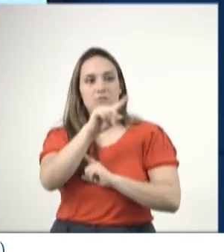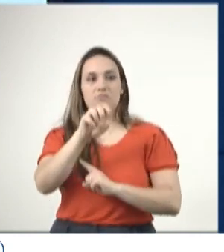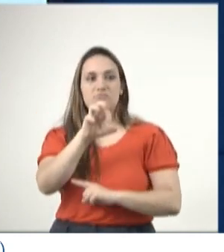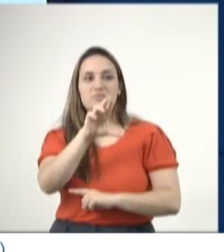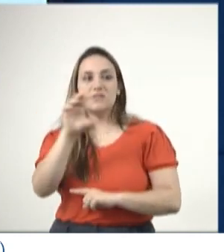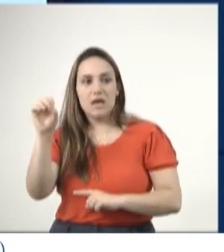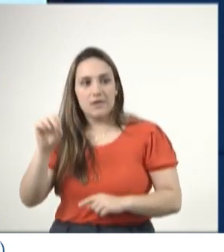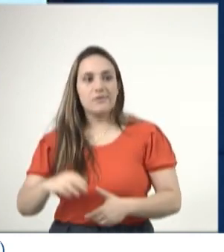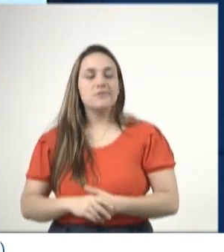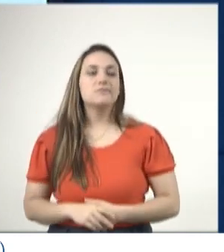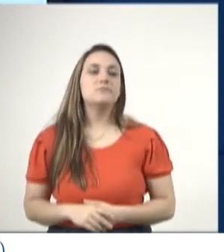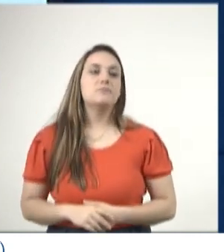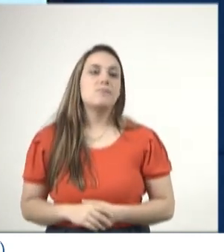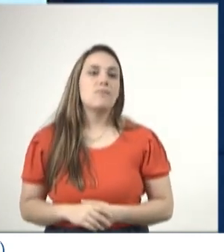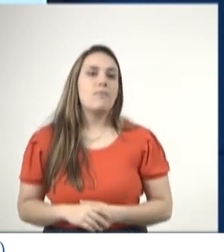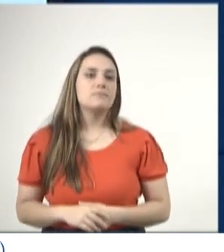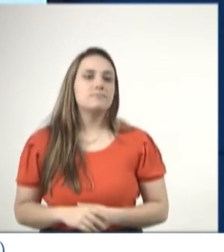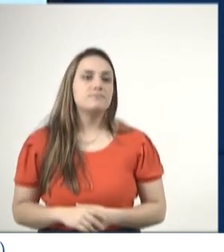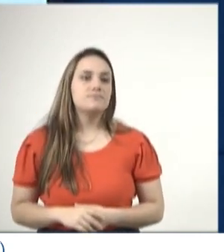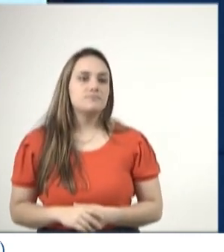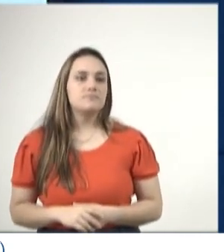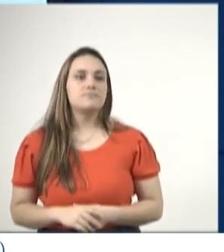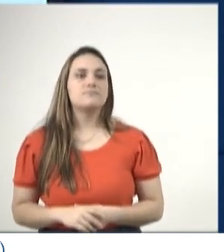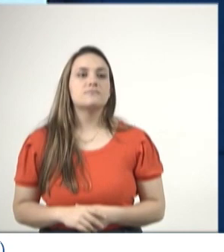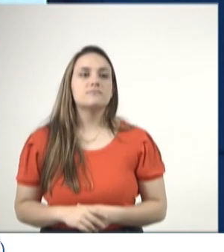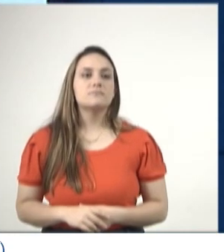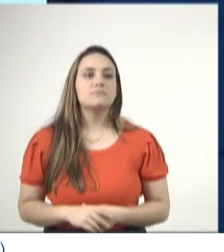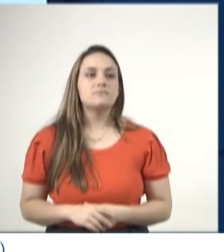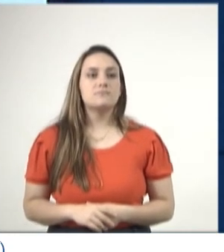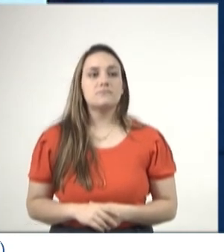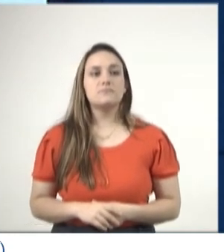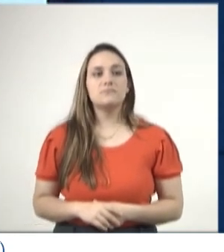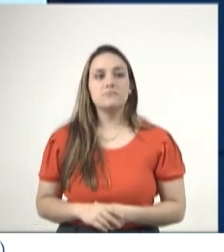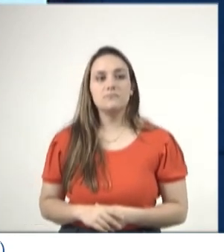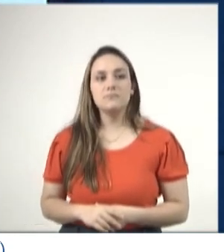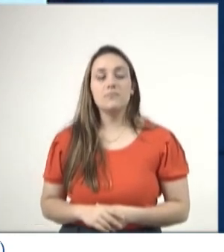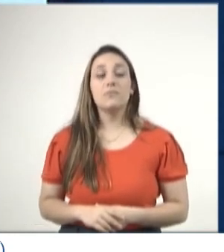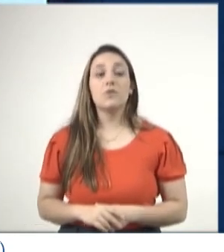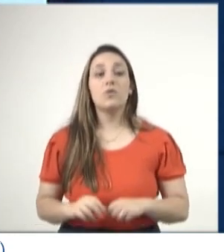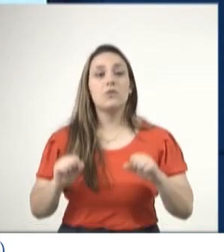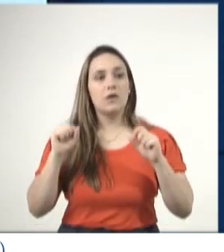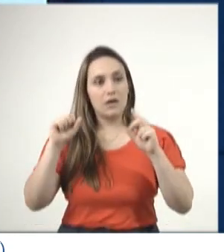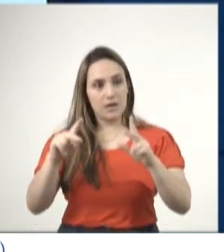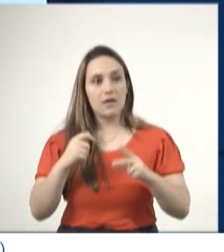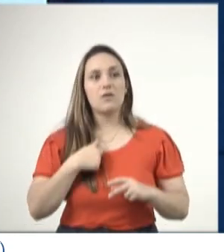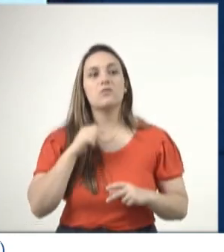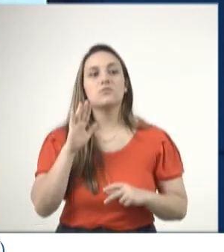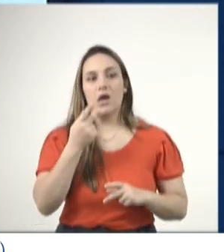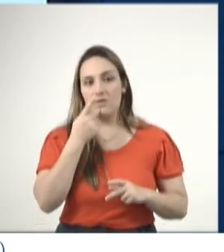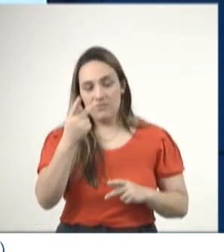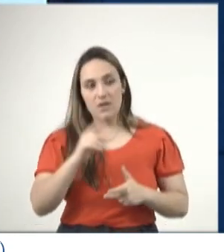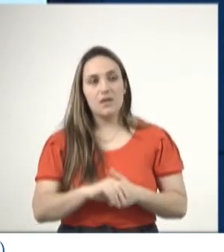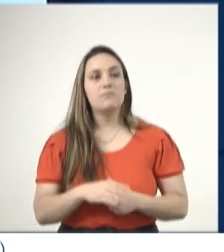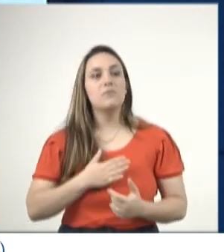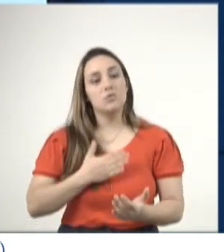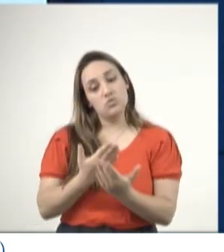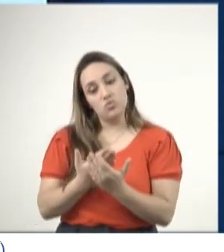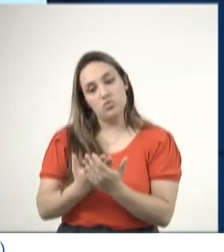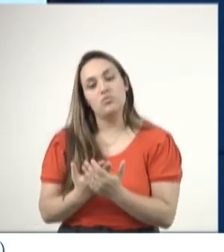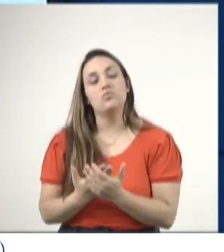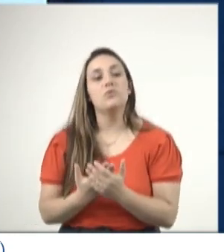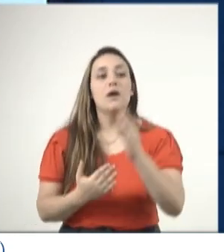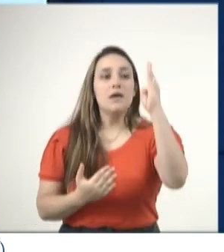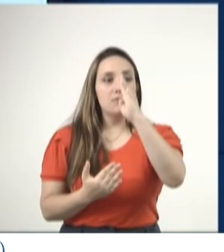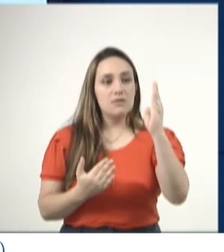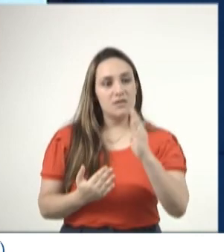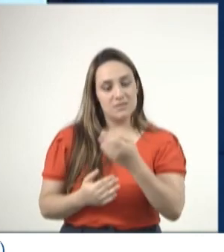Se vocês derem uma olhada, vocês lembram lá no início, eu disse que o global é 17, quando eu fiz o meu estudo no Brasil, 16 mortes a